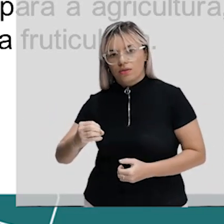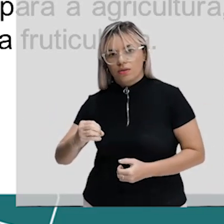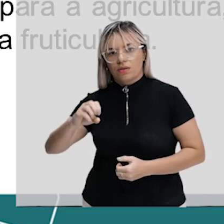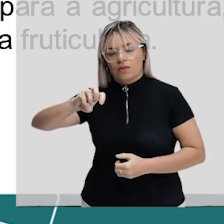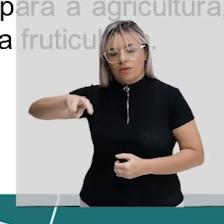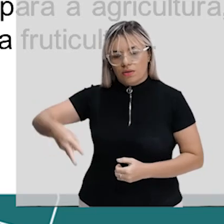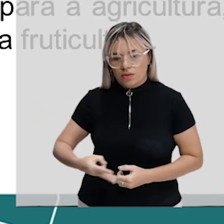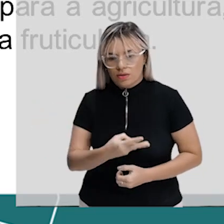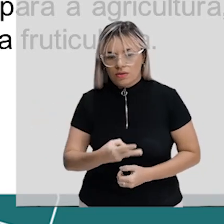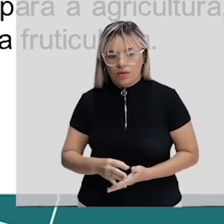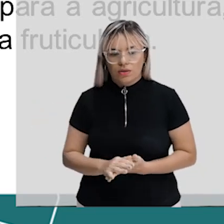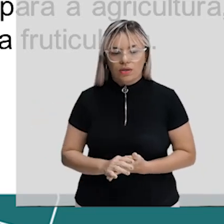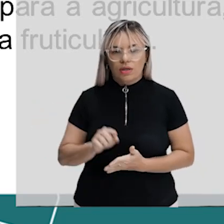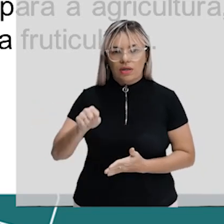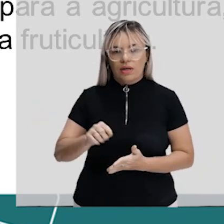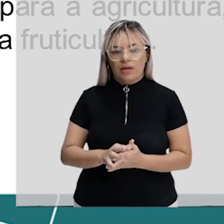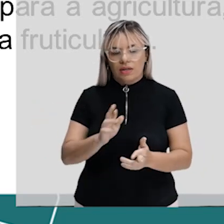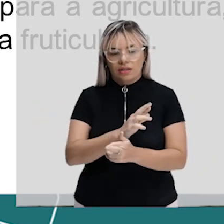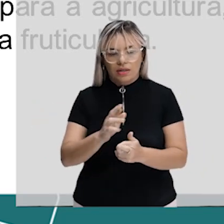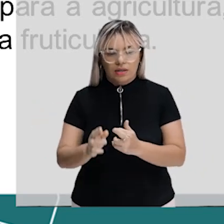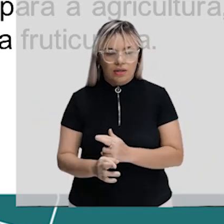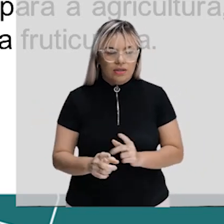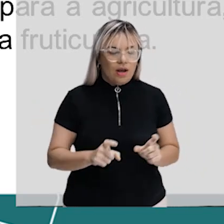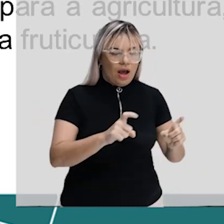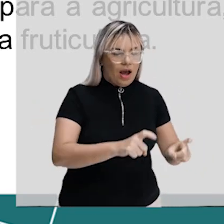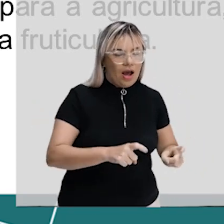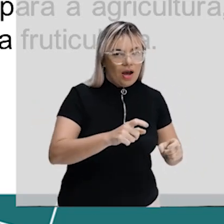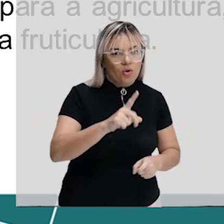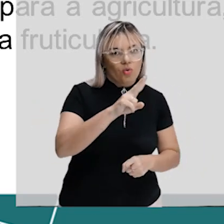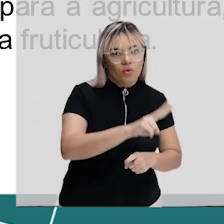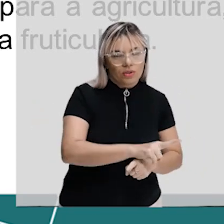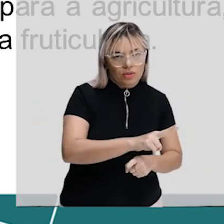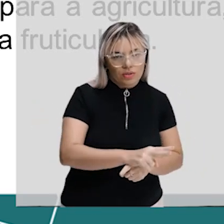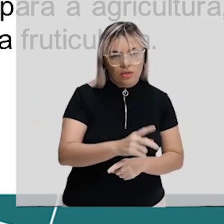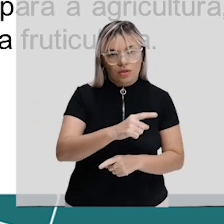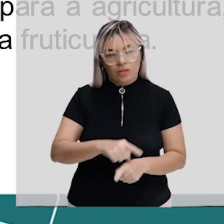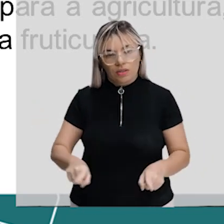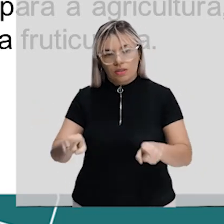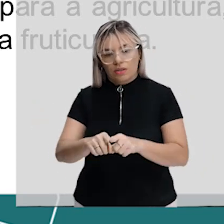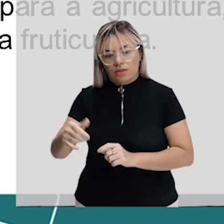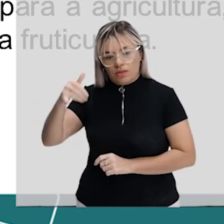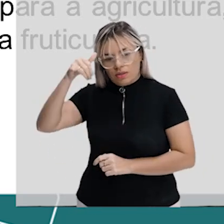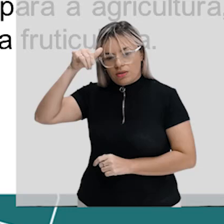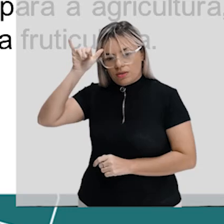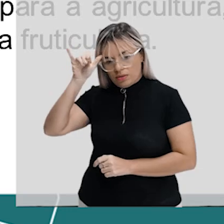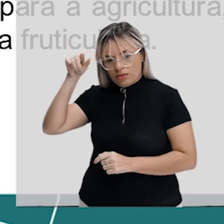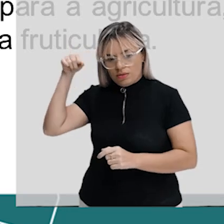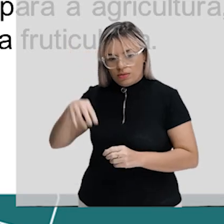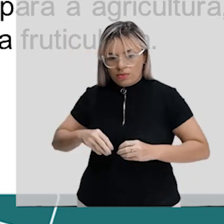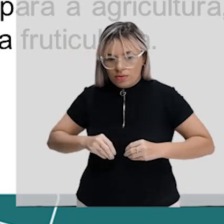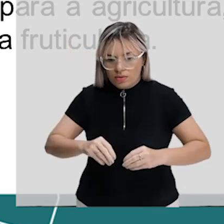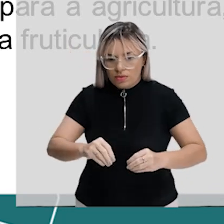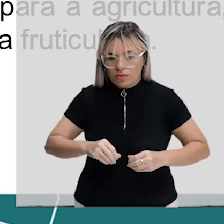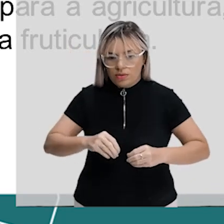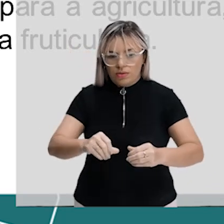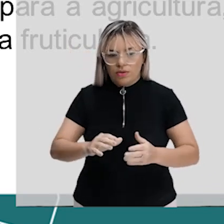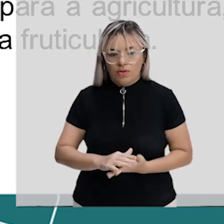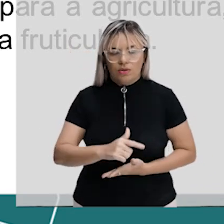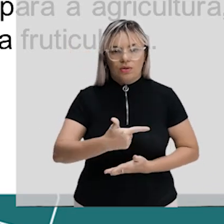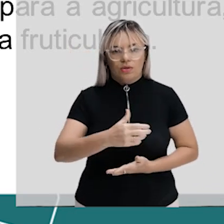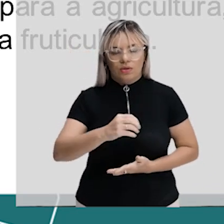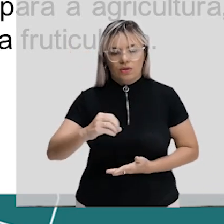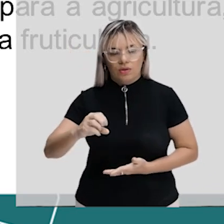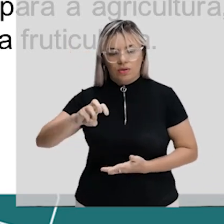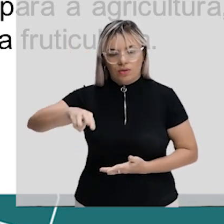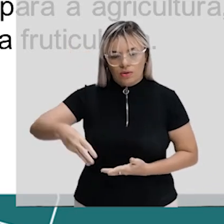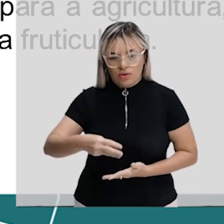se destinam à agropecuária, 200 milhões para pastagens e 80 milhões para agricultura,